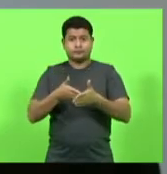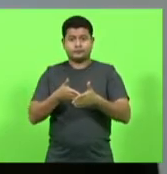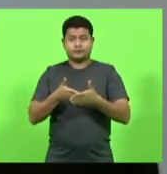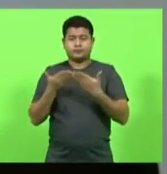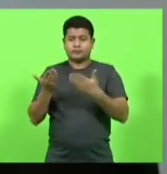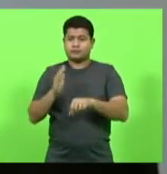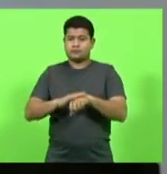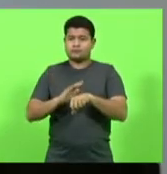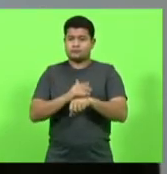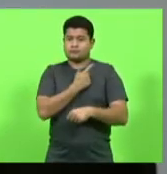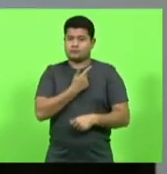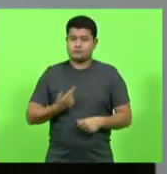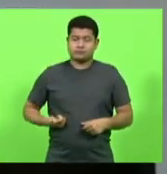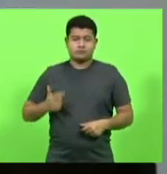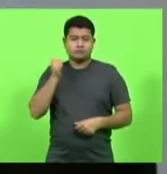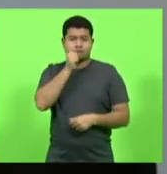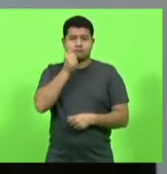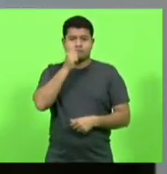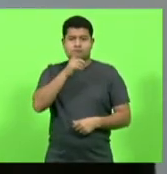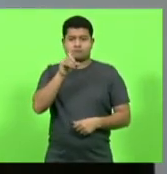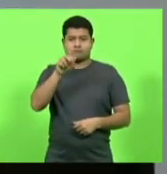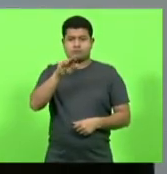governadora fez sobre